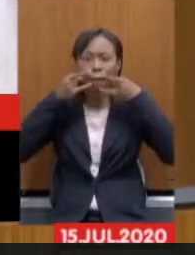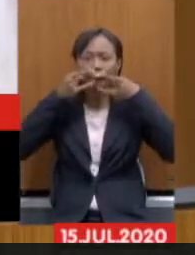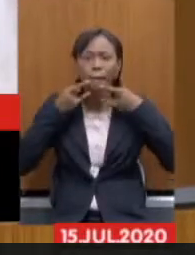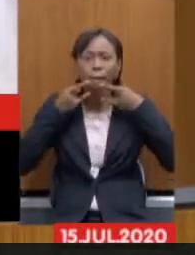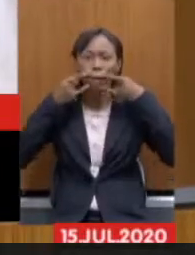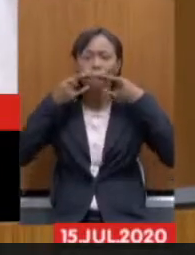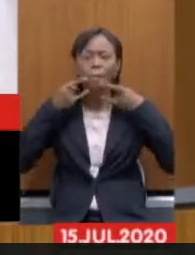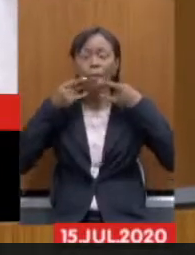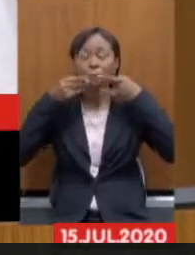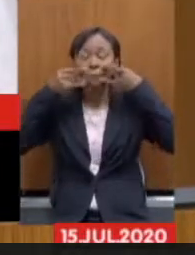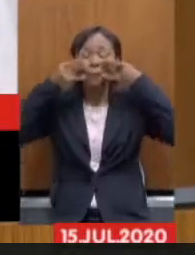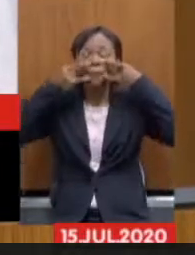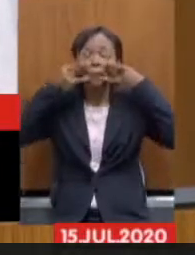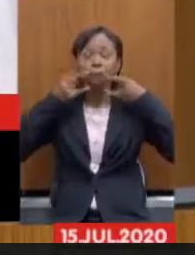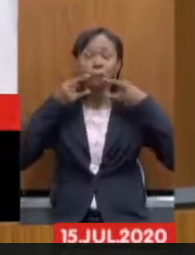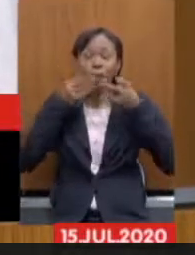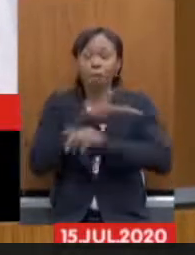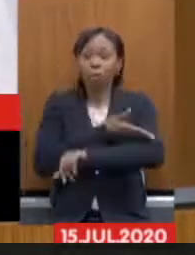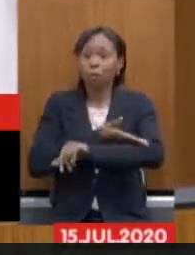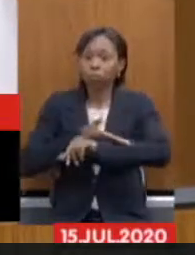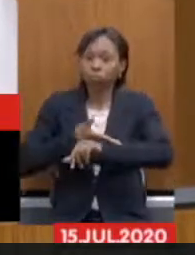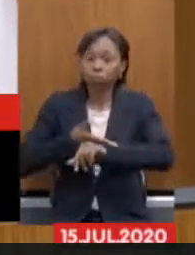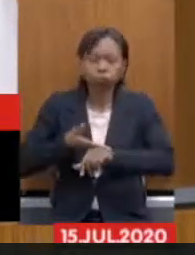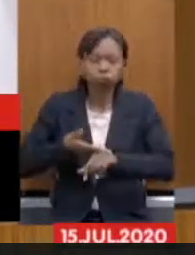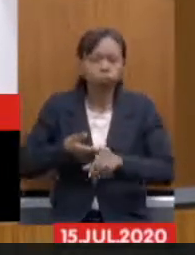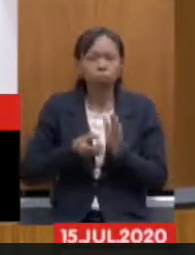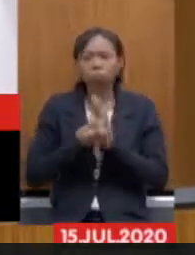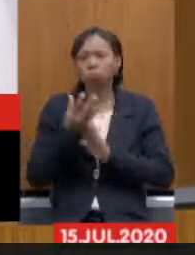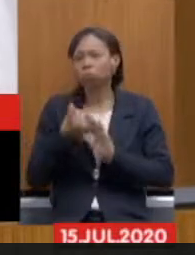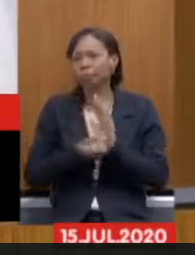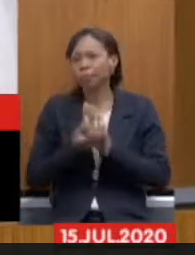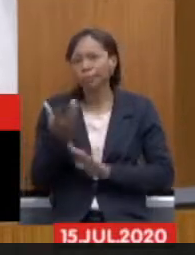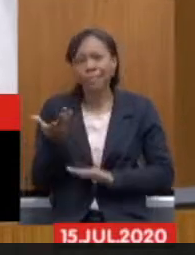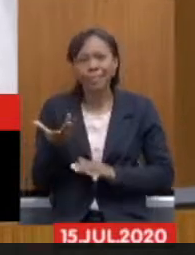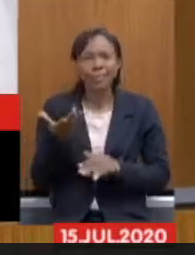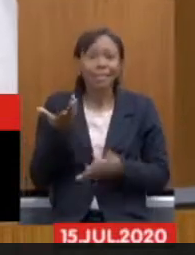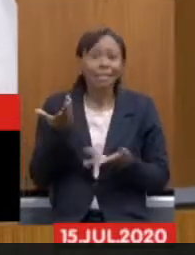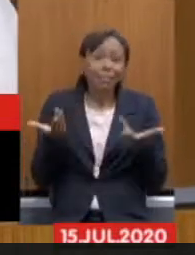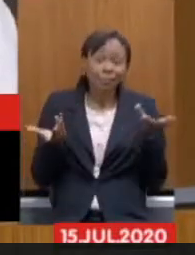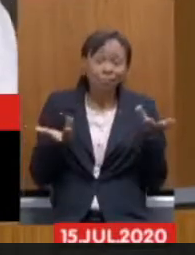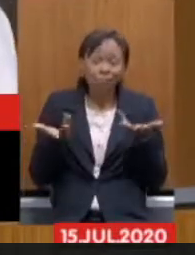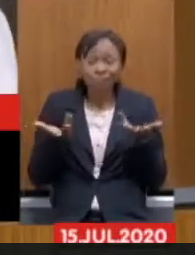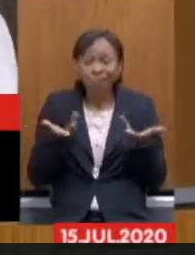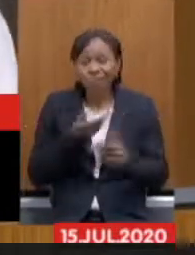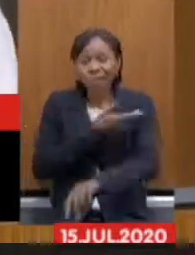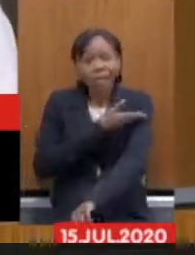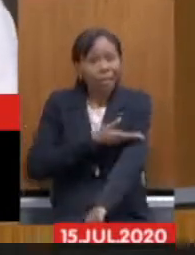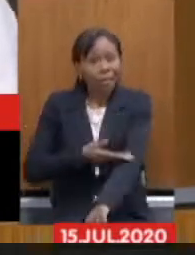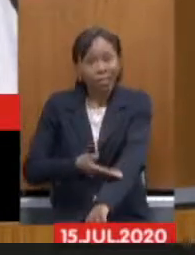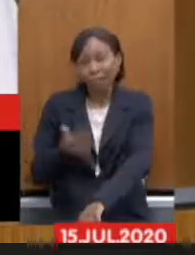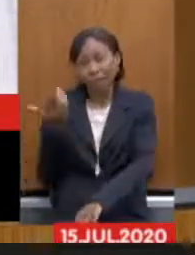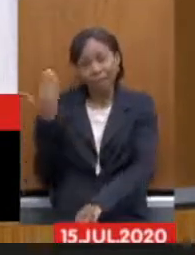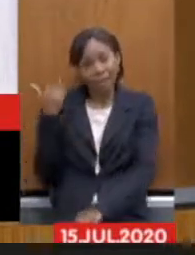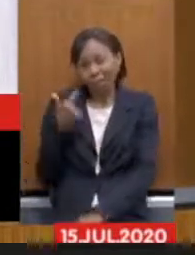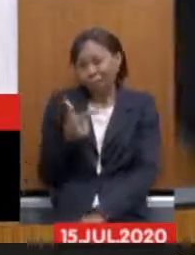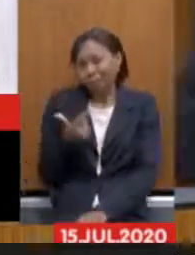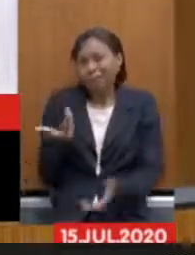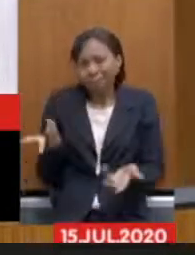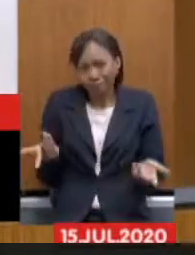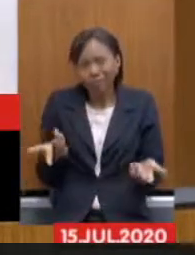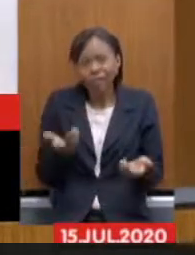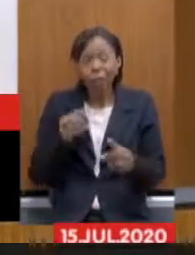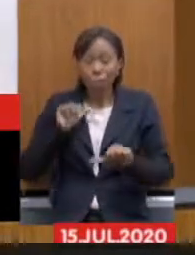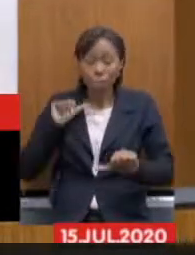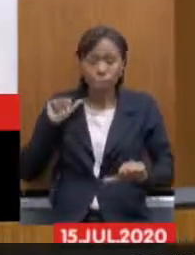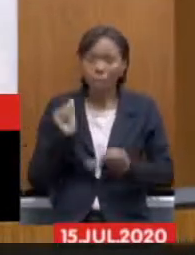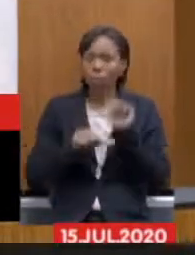aí por muito tempo tem que ir muitos momentos utilizar de mês que nós não tínhamos hábito né então é uma mudança muito radical